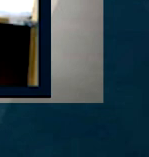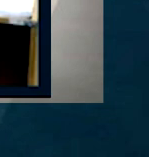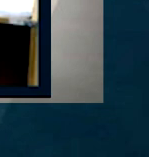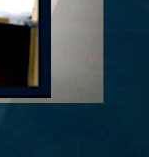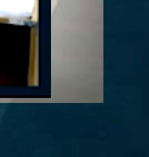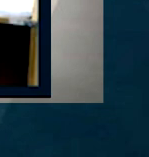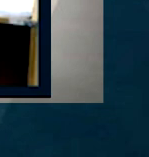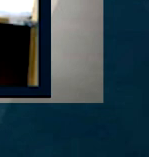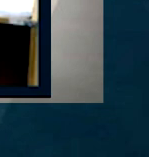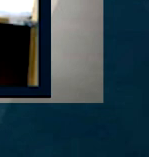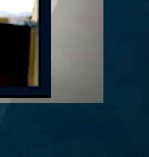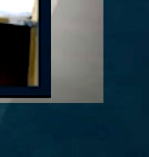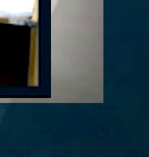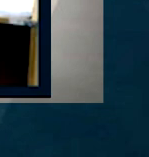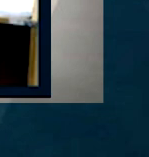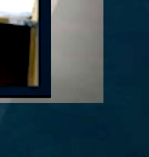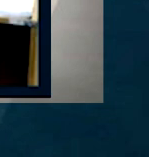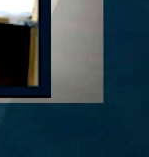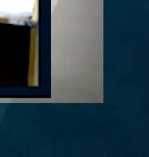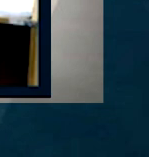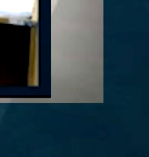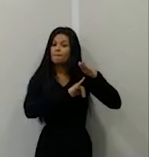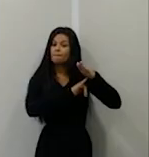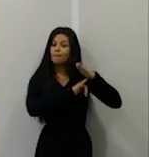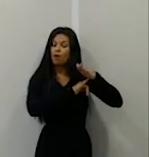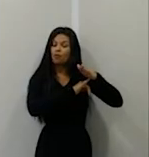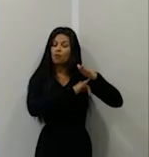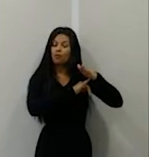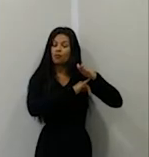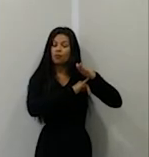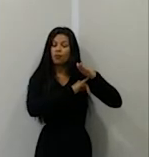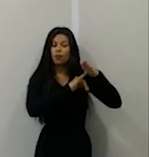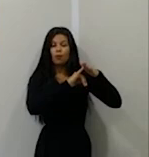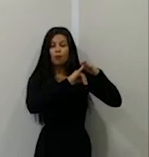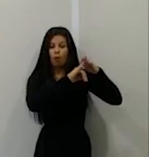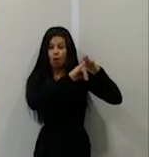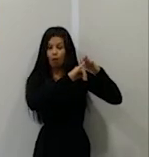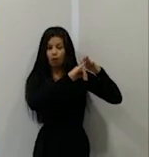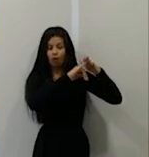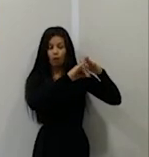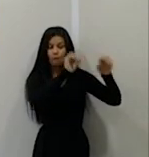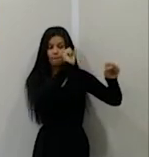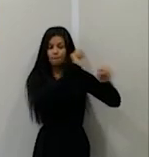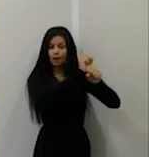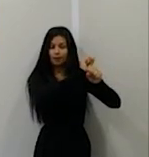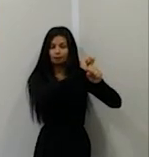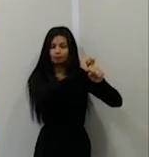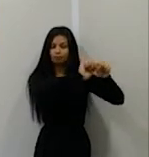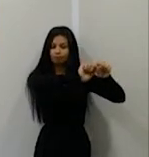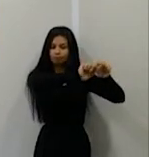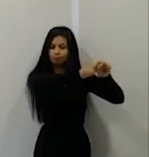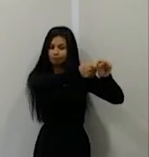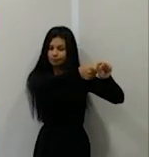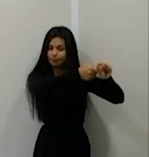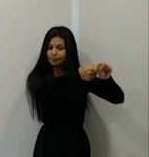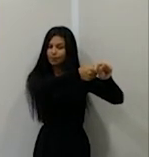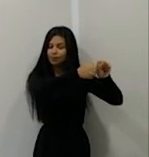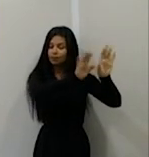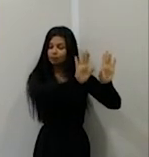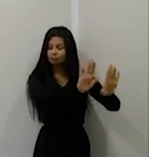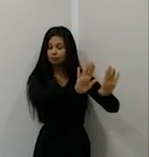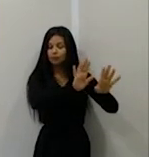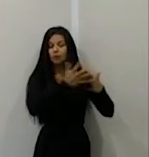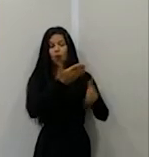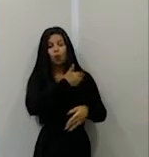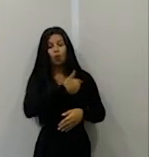características dele constitui matéria de conhecimento público Desta forma a terceira turma decidiu que só se autoriza a utilização